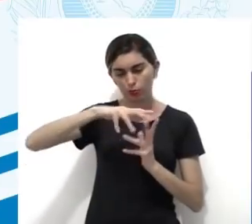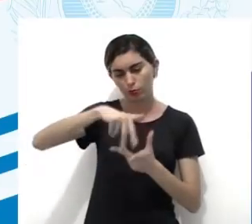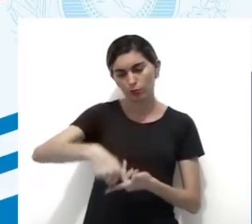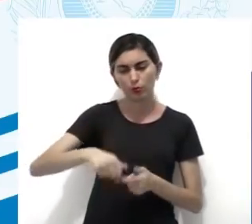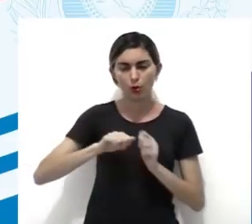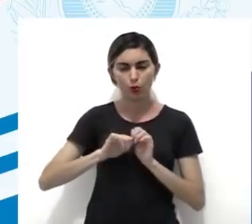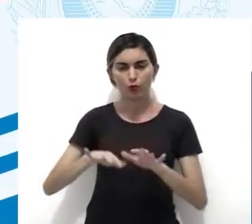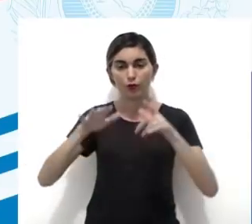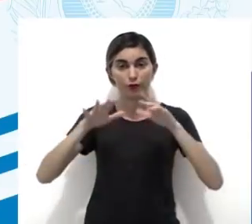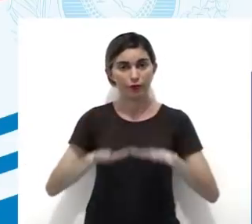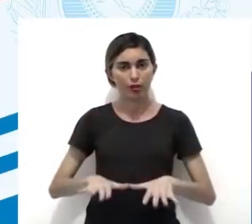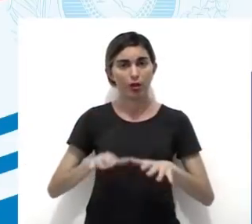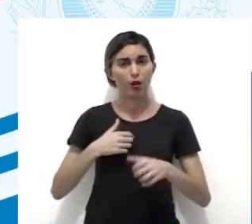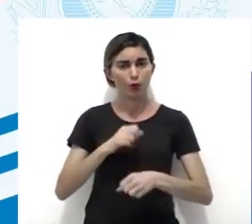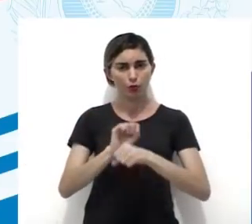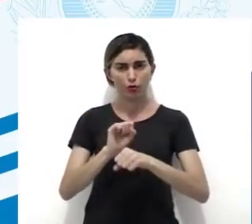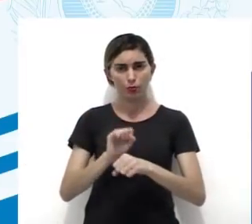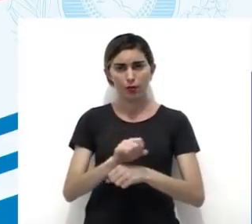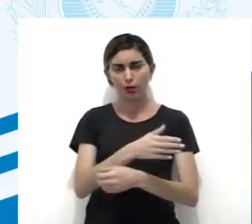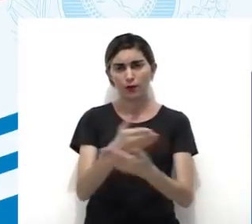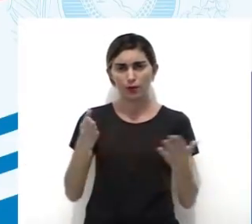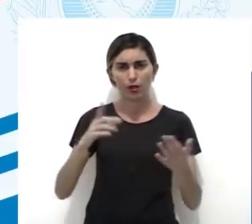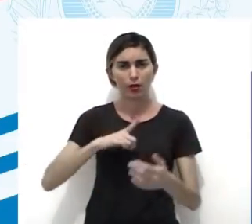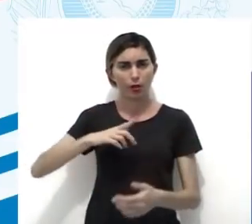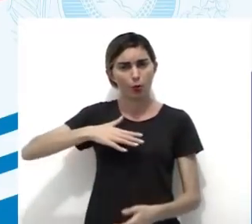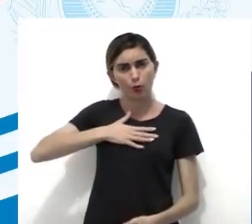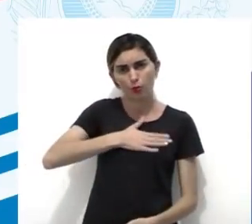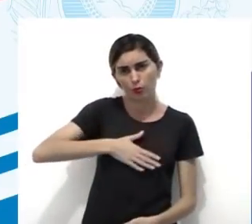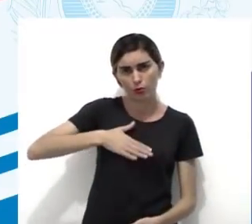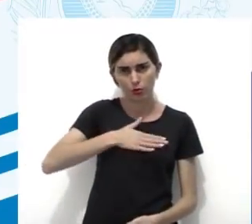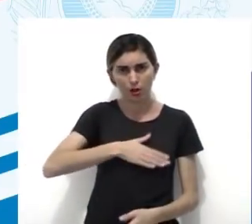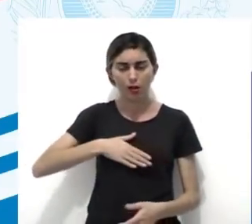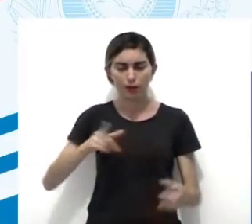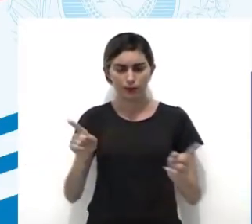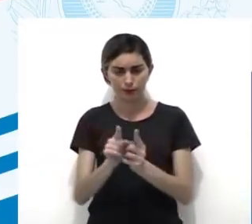vai se estabelecer. Eu espero que vocês então tenham gostado